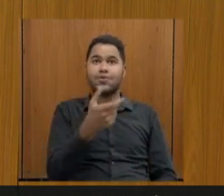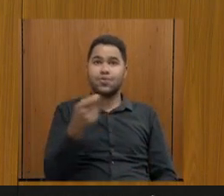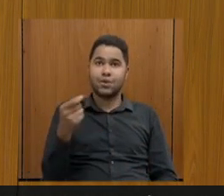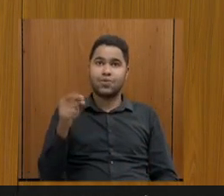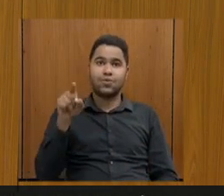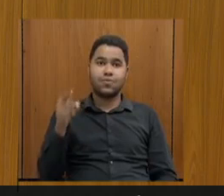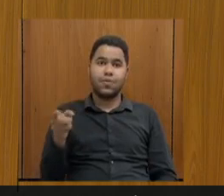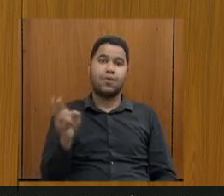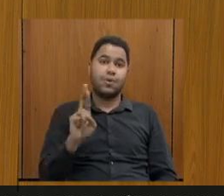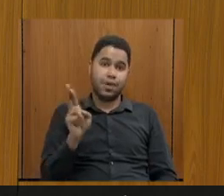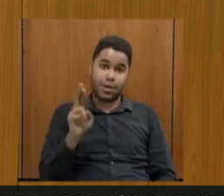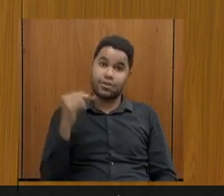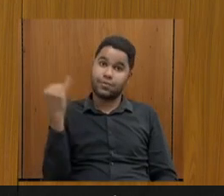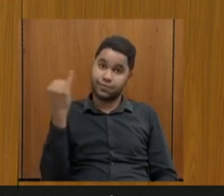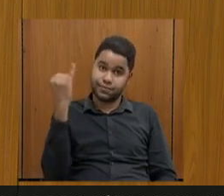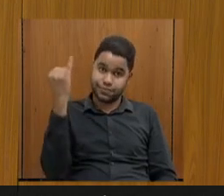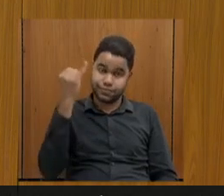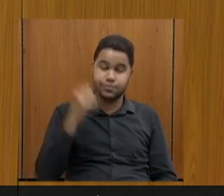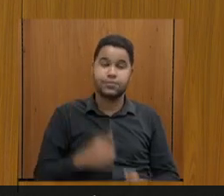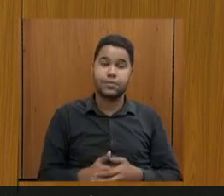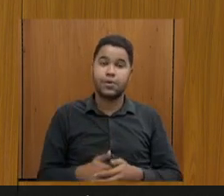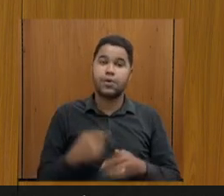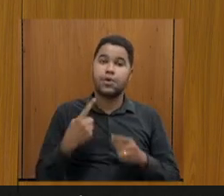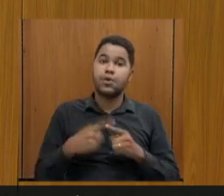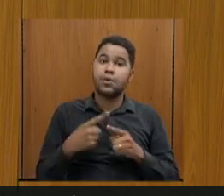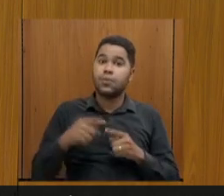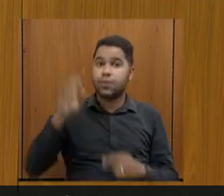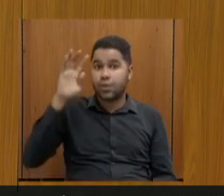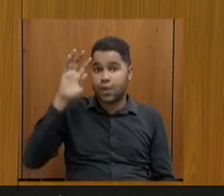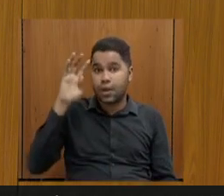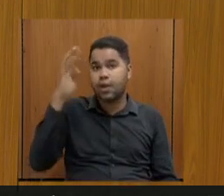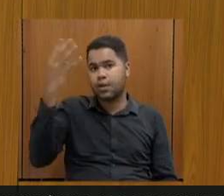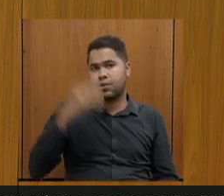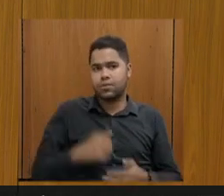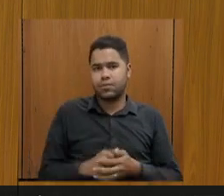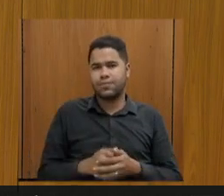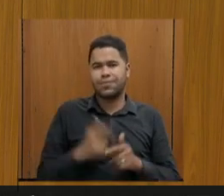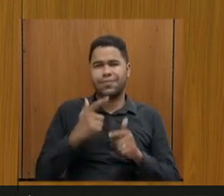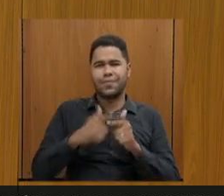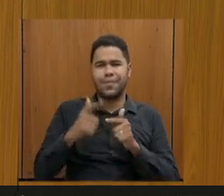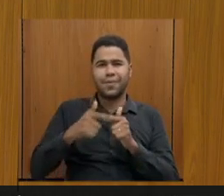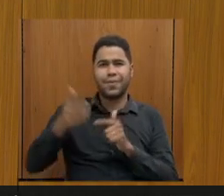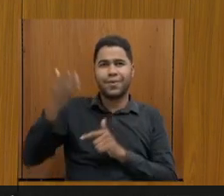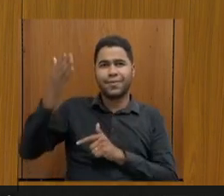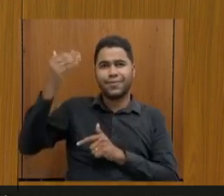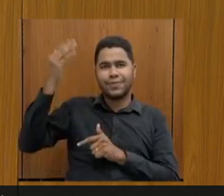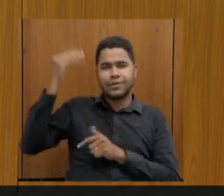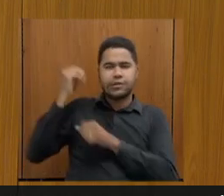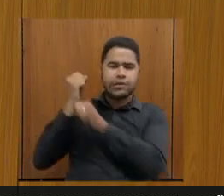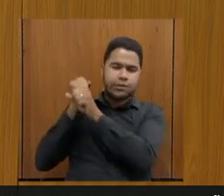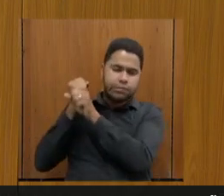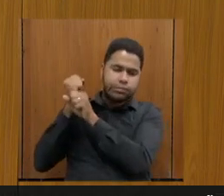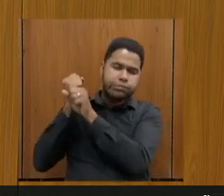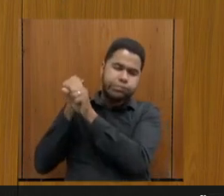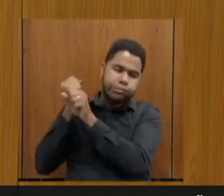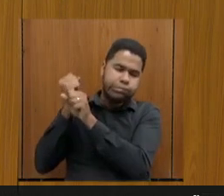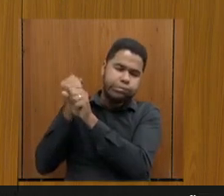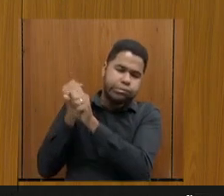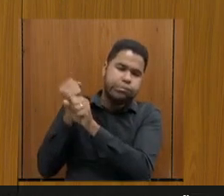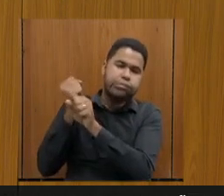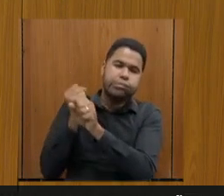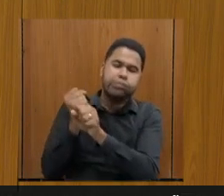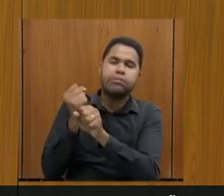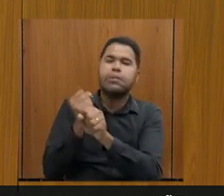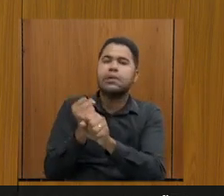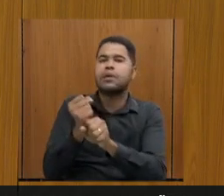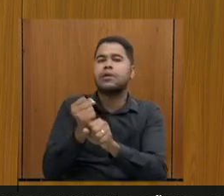reais isso é importante porque resolveu aquele problema que nós tínhamos de anos de anos e